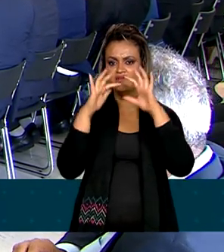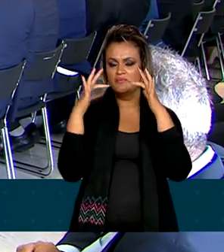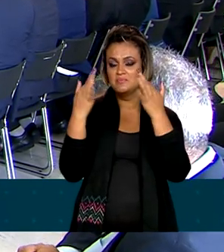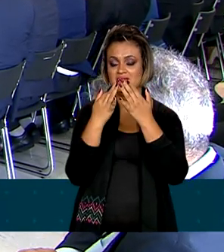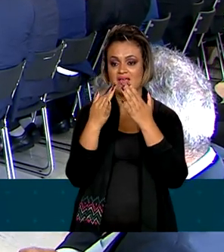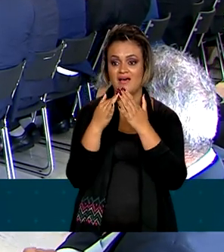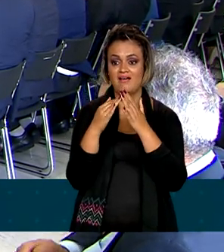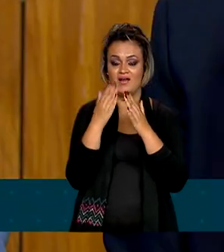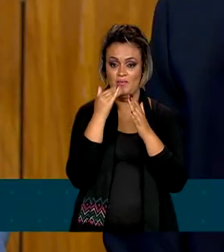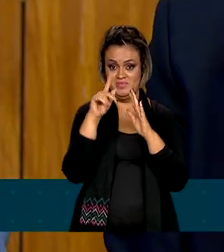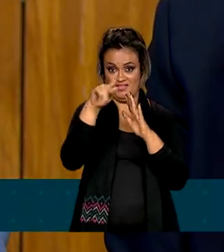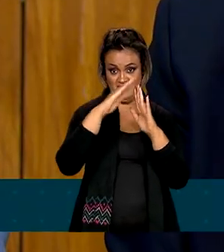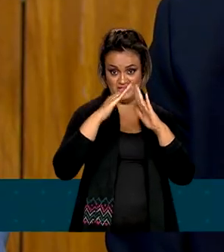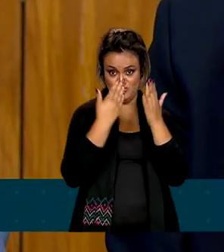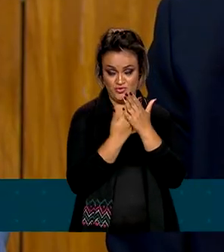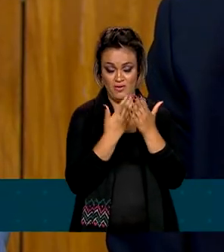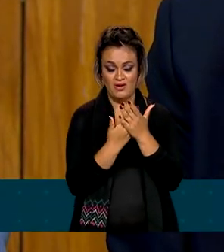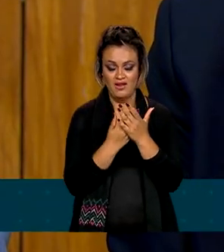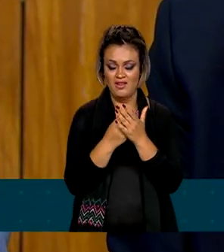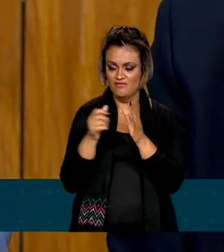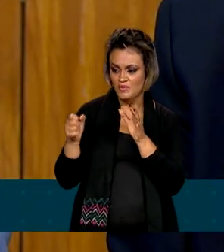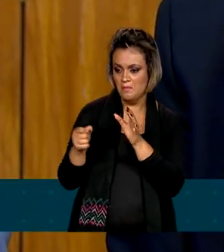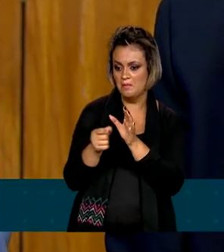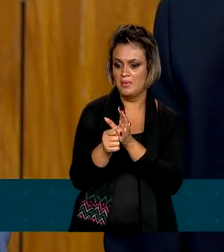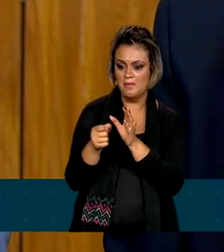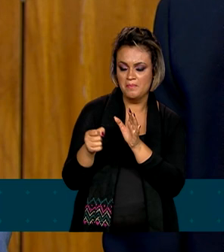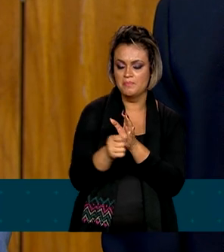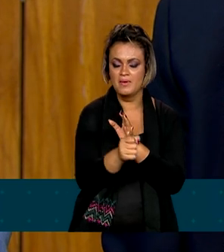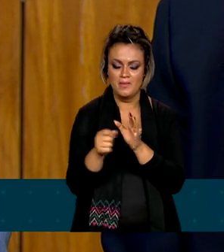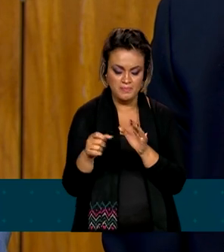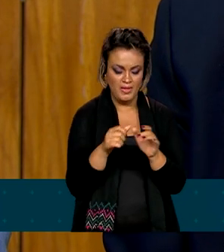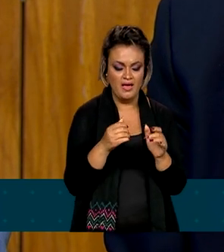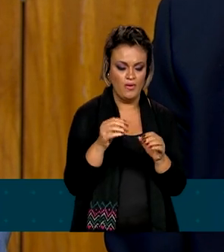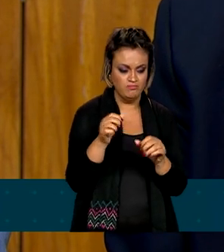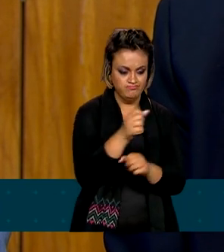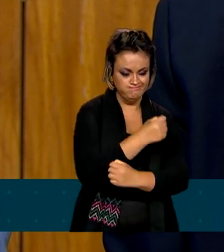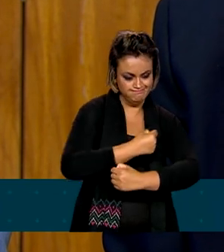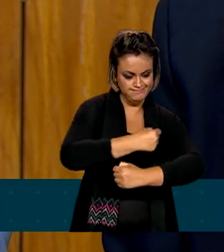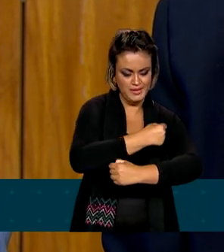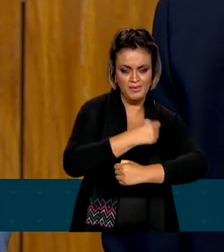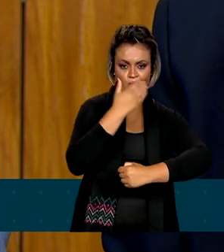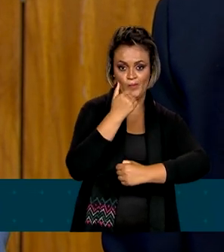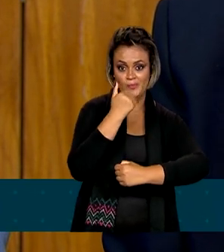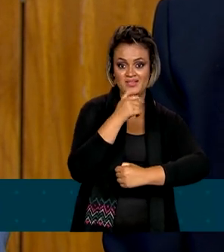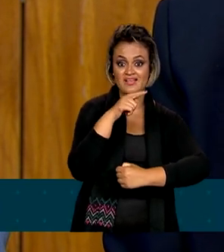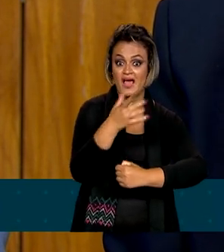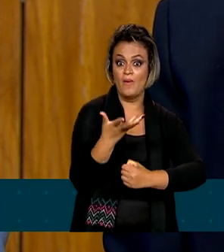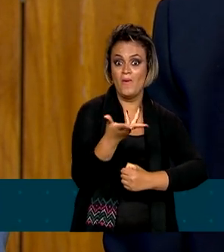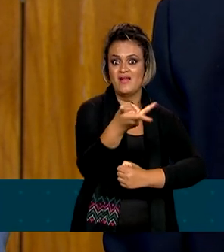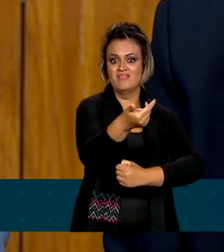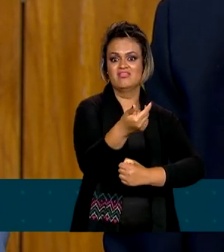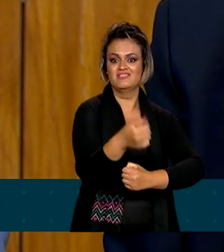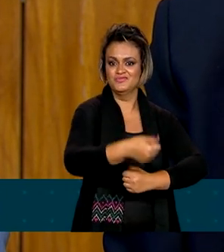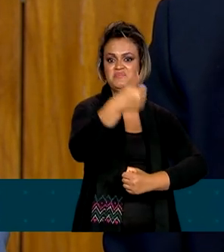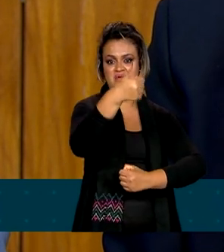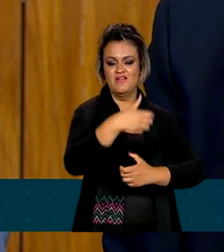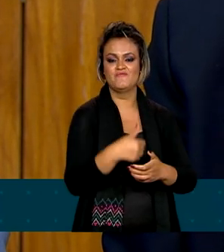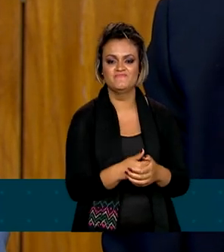merenda escolar foi, aos poucos, provocando mudanças estruturais na qualidade das